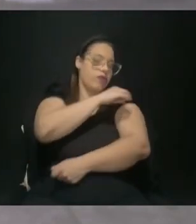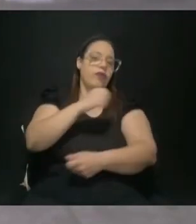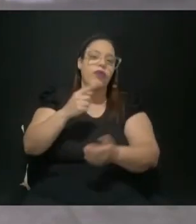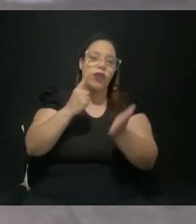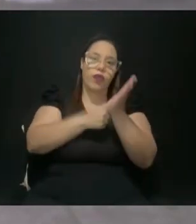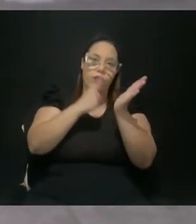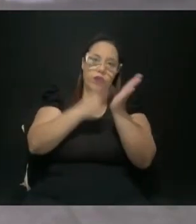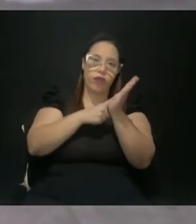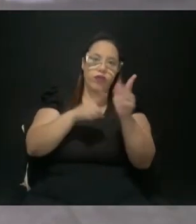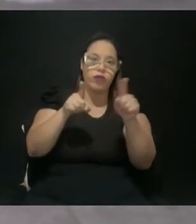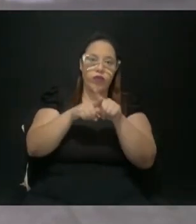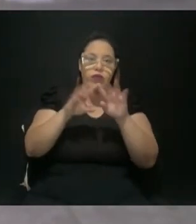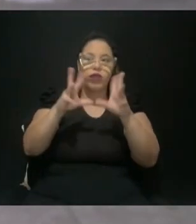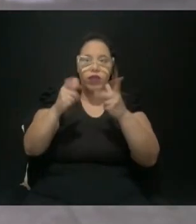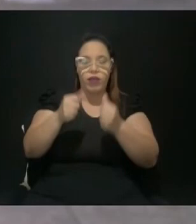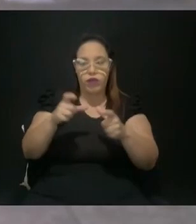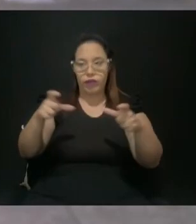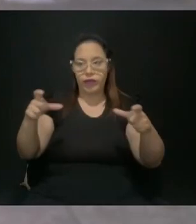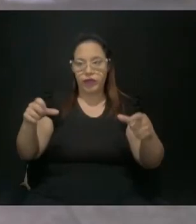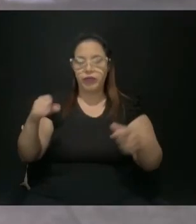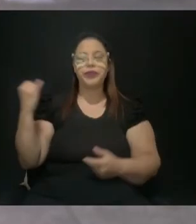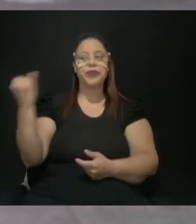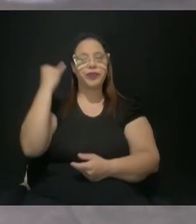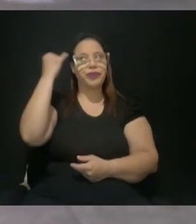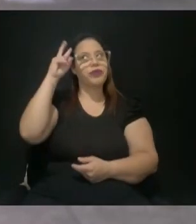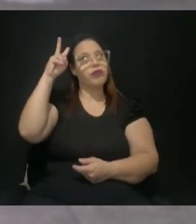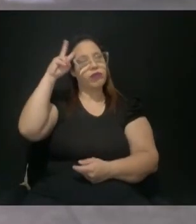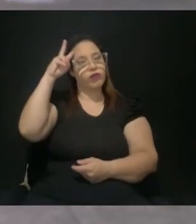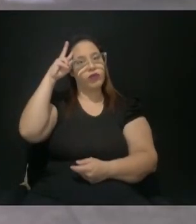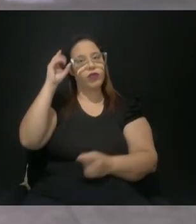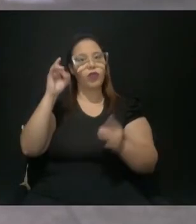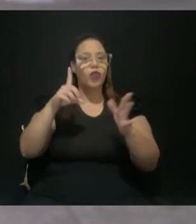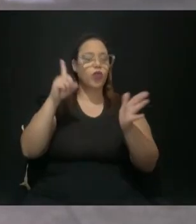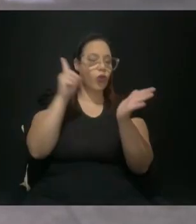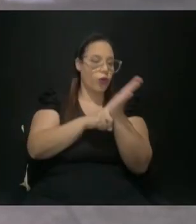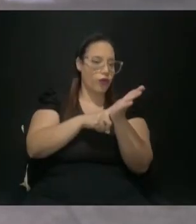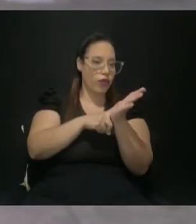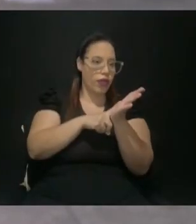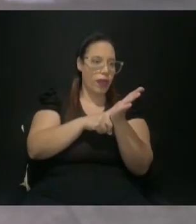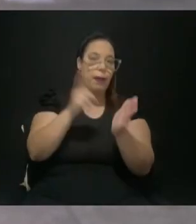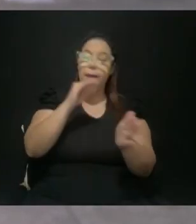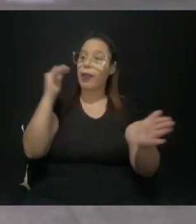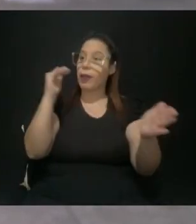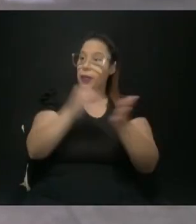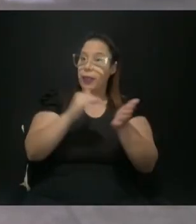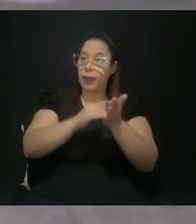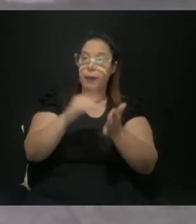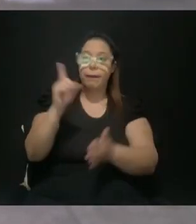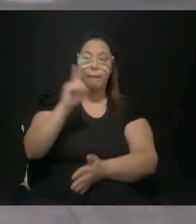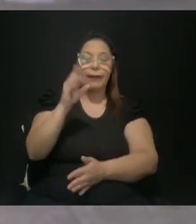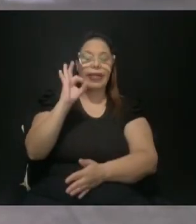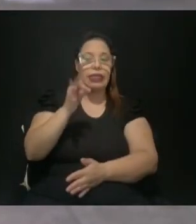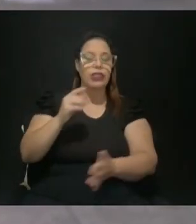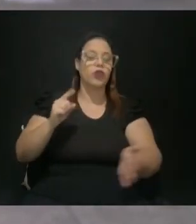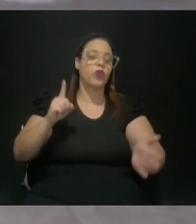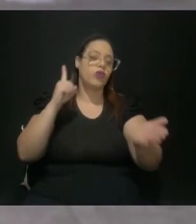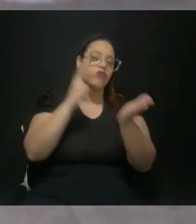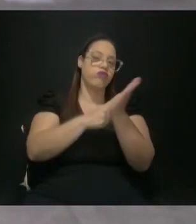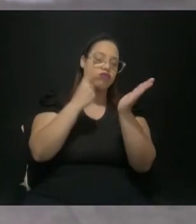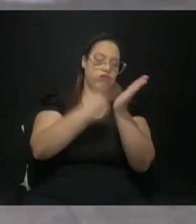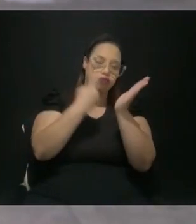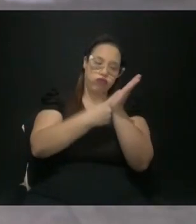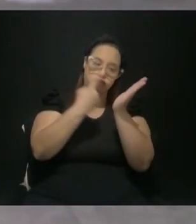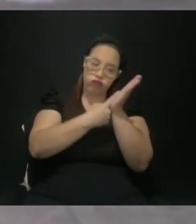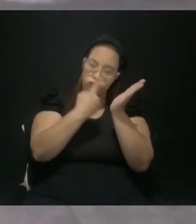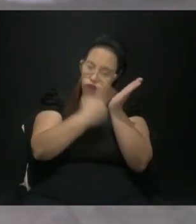demais postos. E é importante relembrar que é só por agendamento, né? Não é por hora de chegada, né? Exatamente, o atendimento aqui é exclusivo